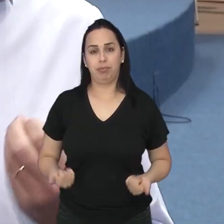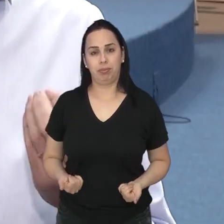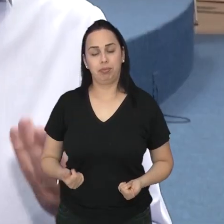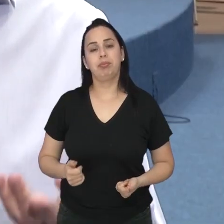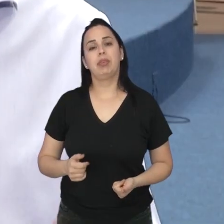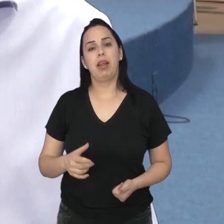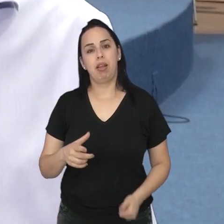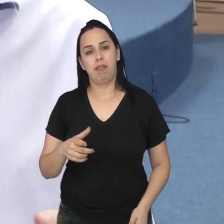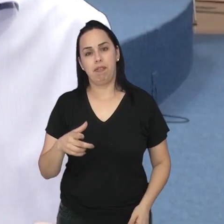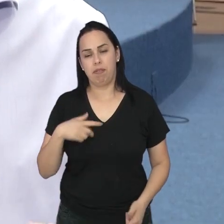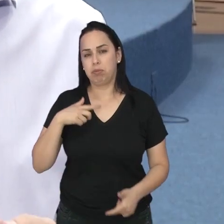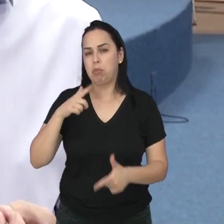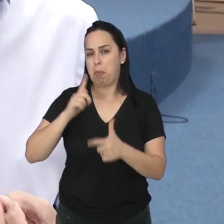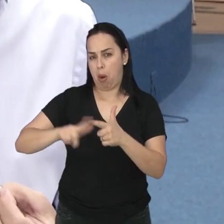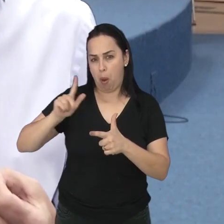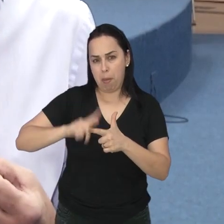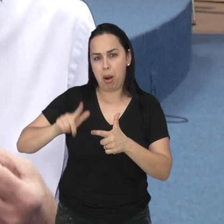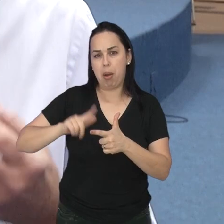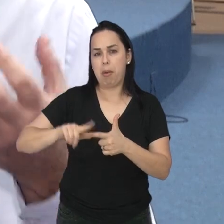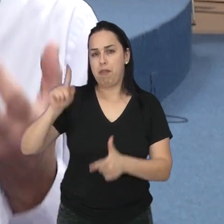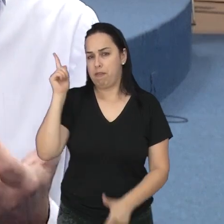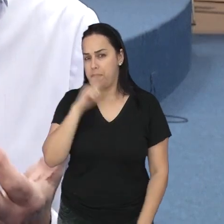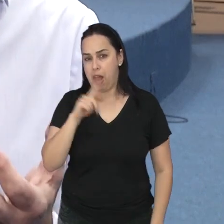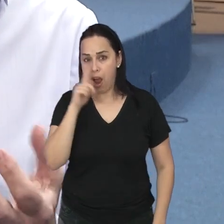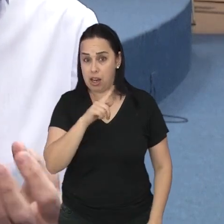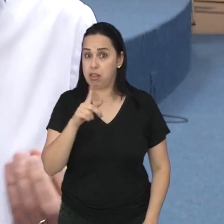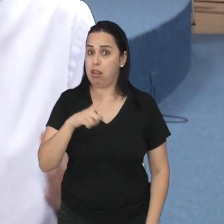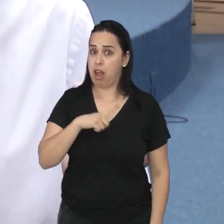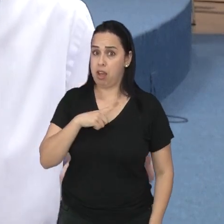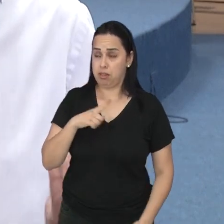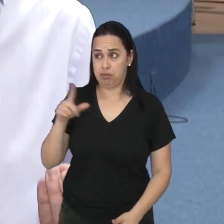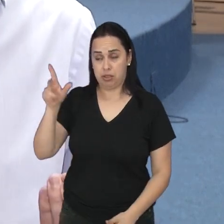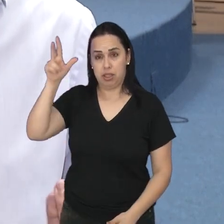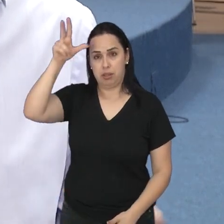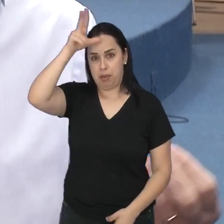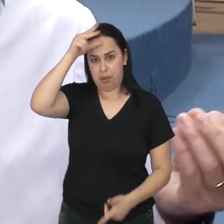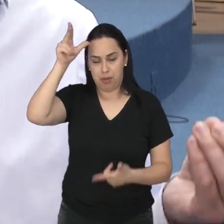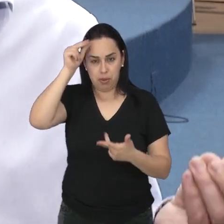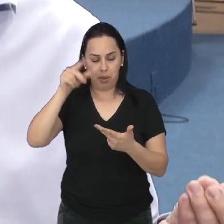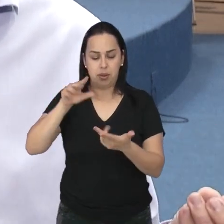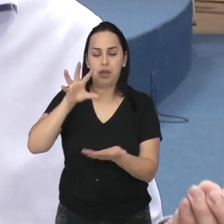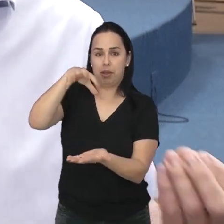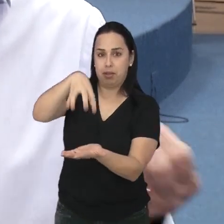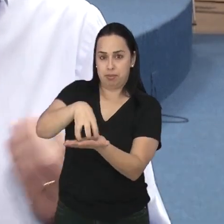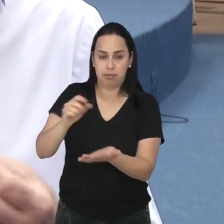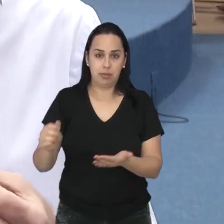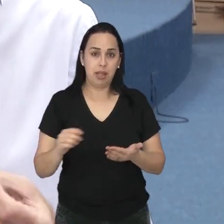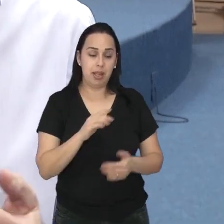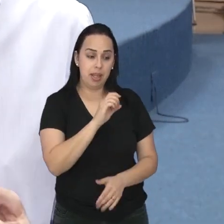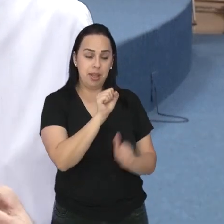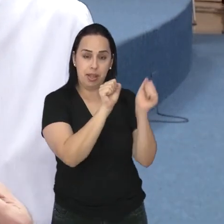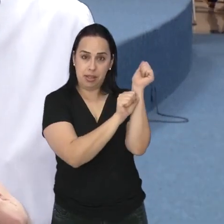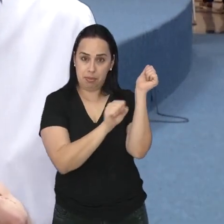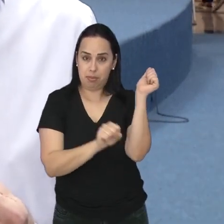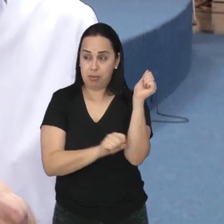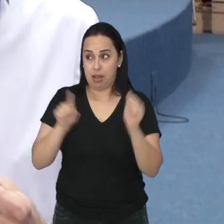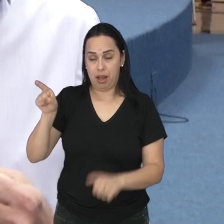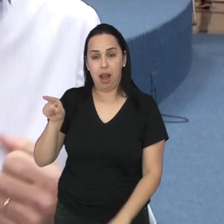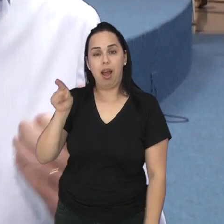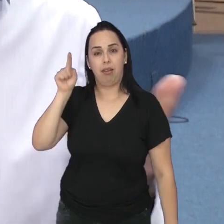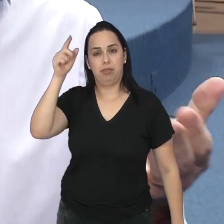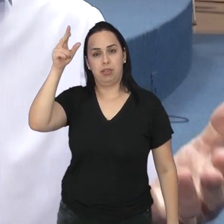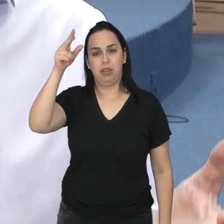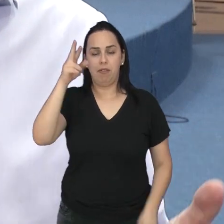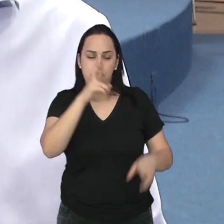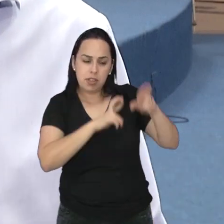adequada. Existem falhas das três entidades, da Prefeitura, da Arcesp e da Sabesp. A Prefeitura